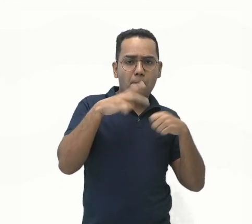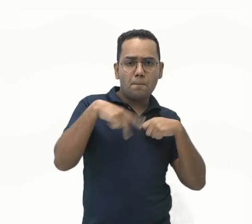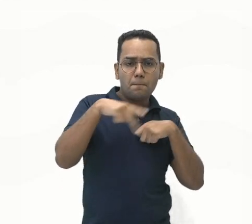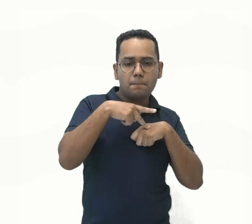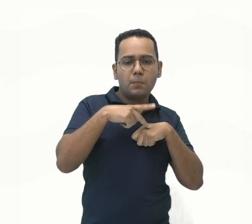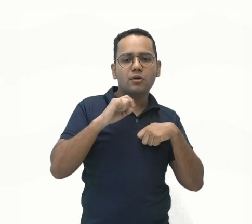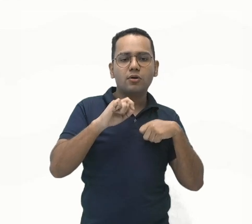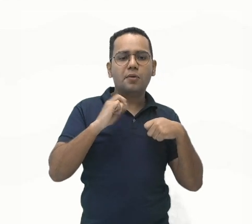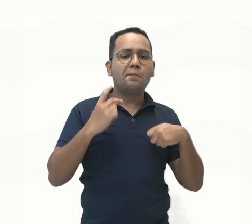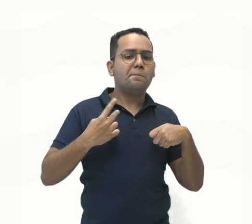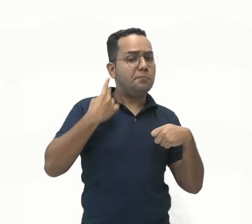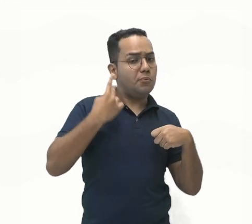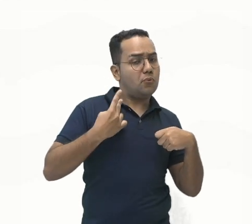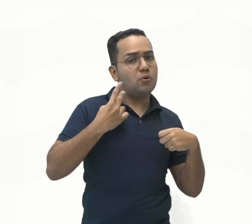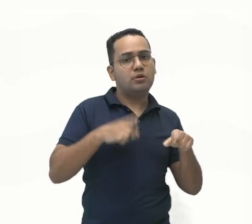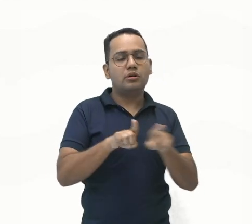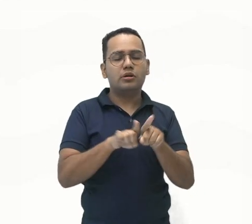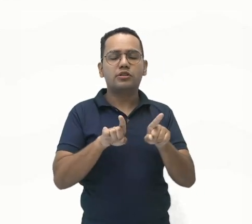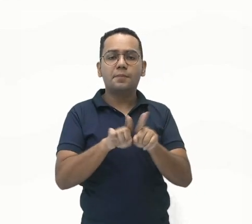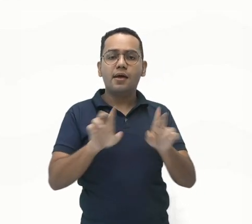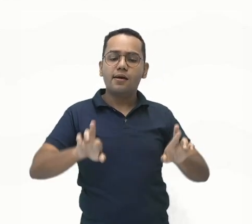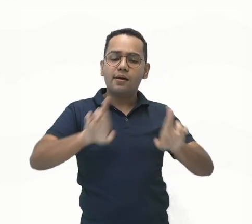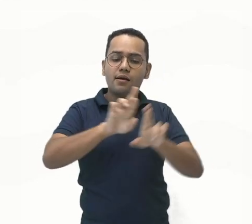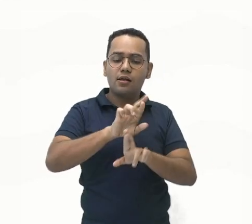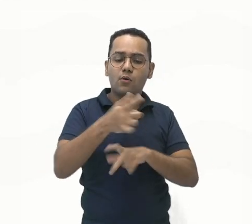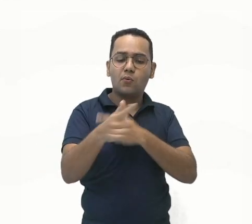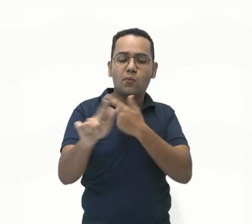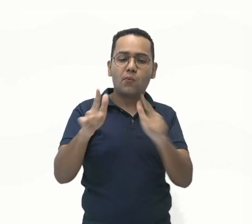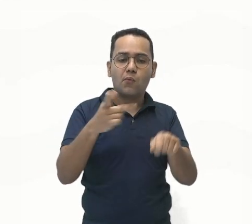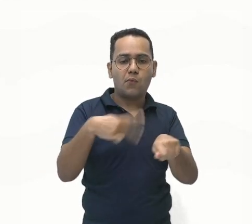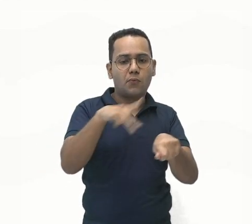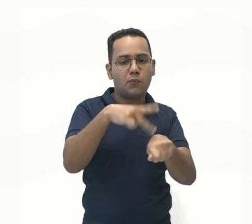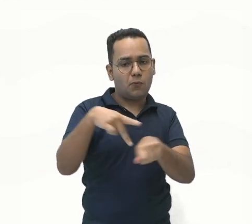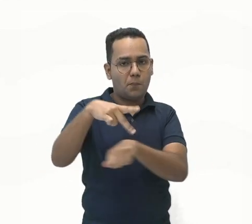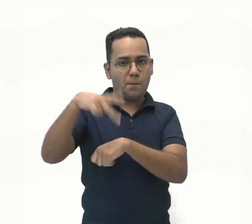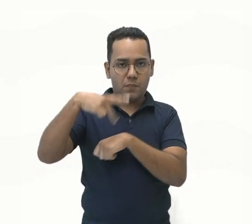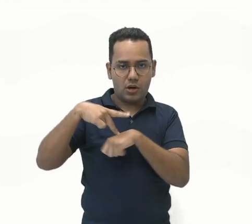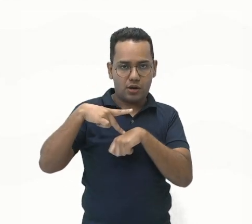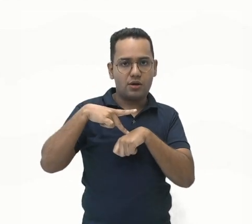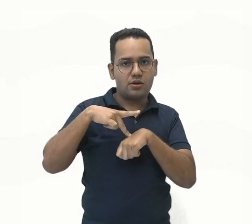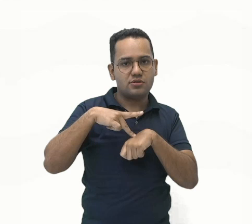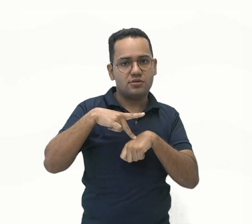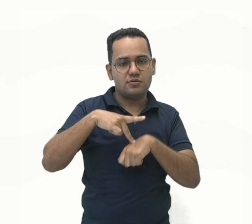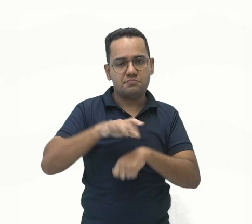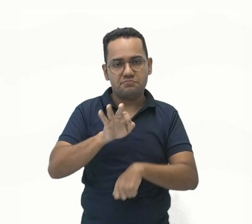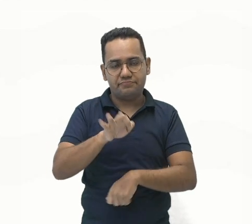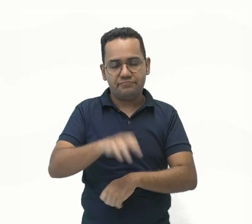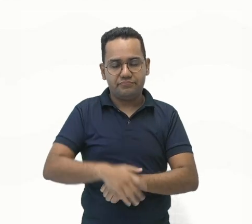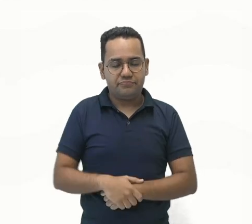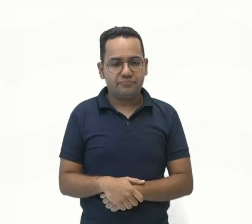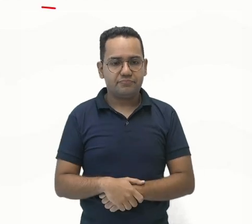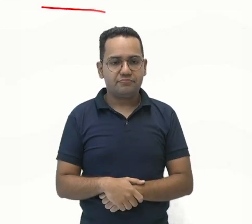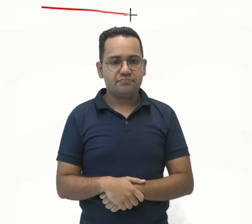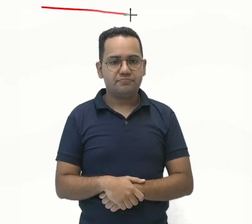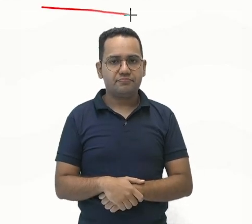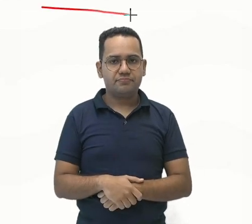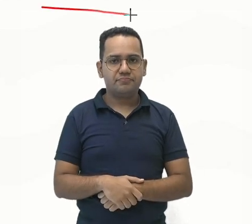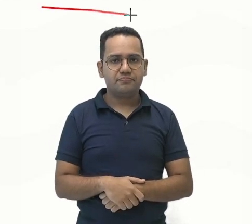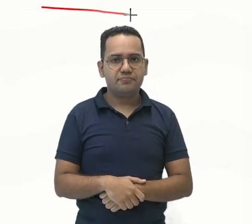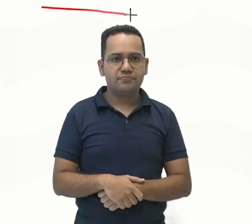a posição política e diplomática dos membros, né, dos países que compõem o bloco econômico no